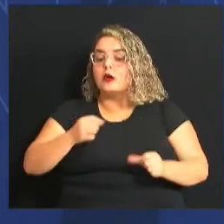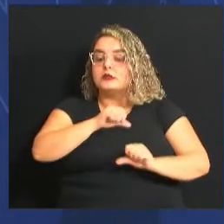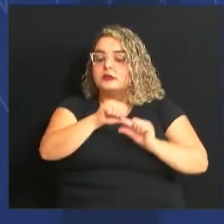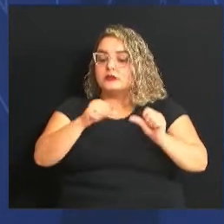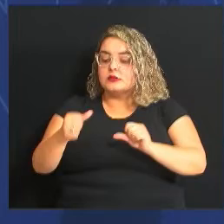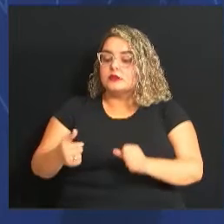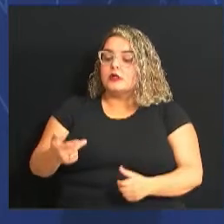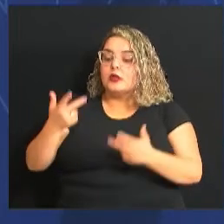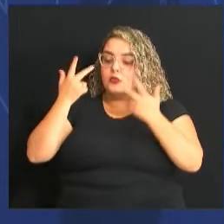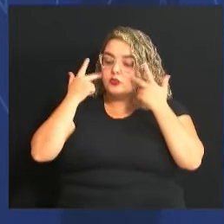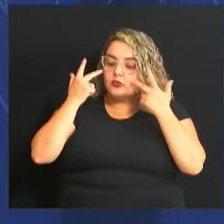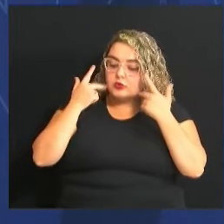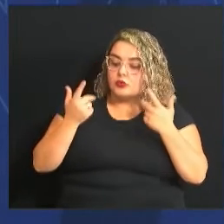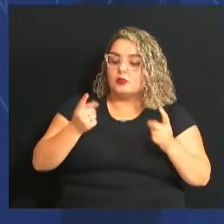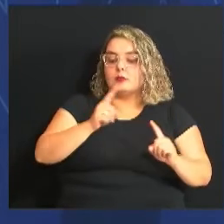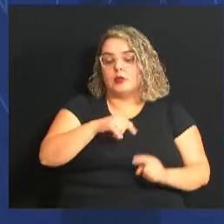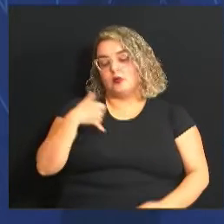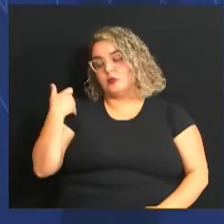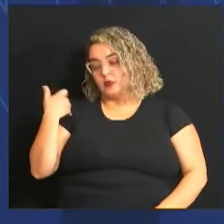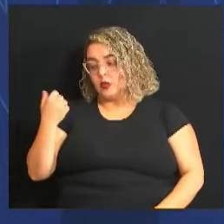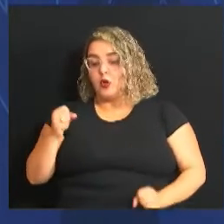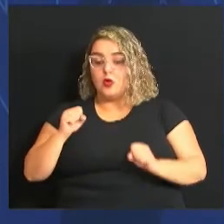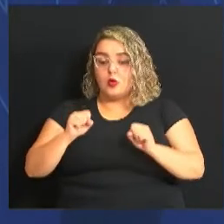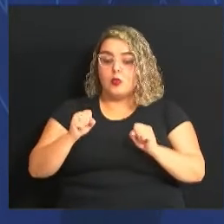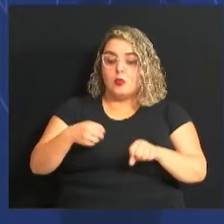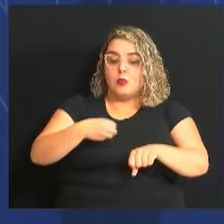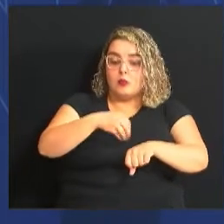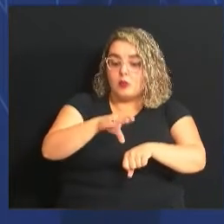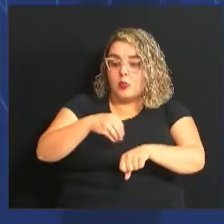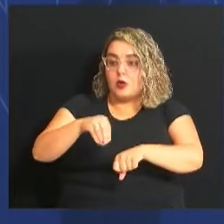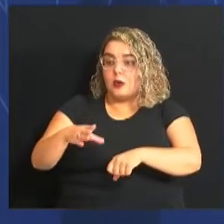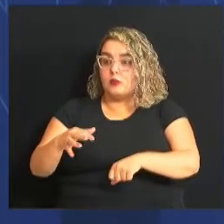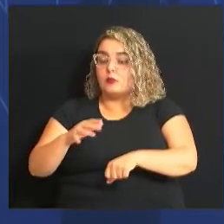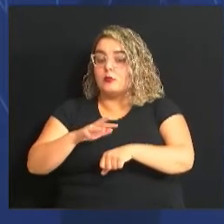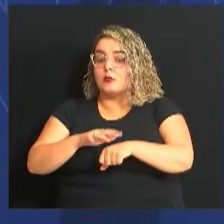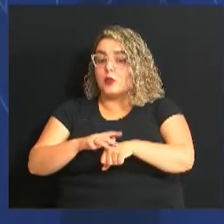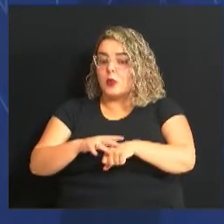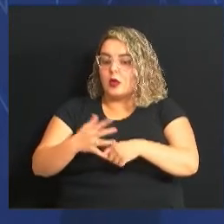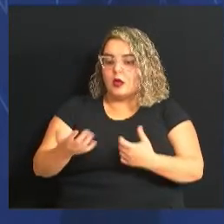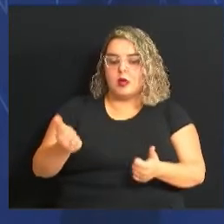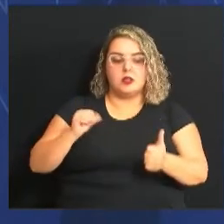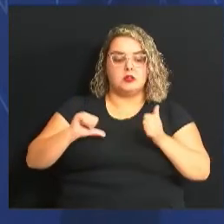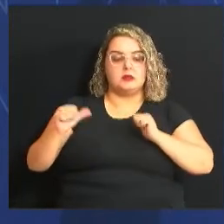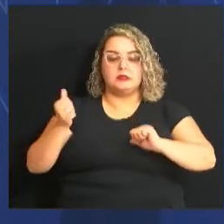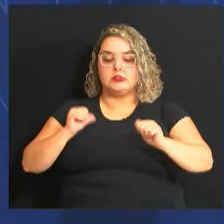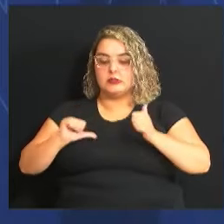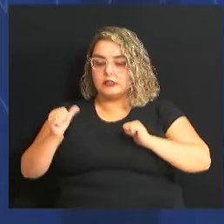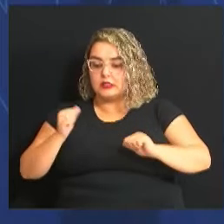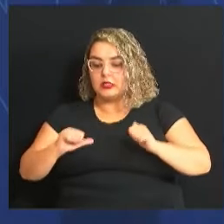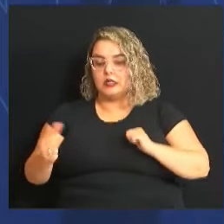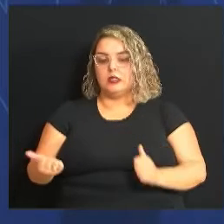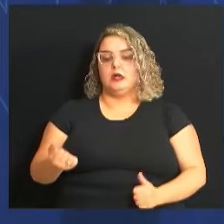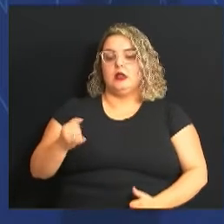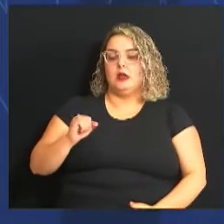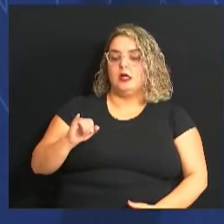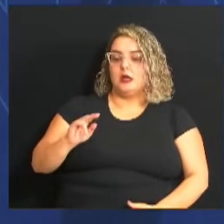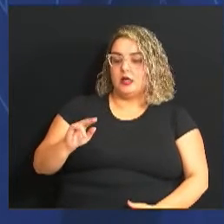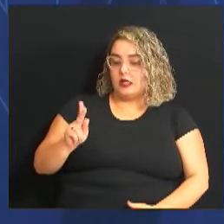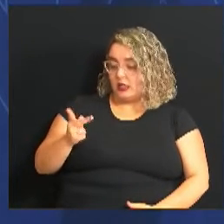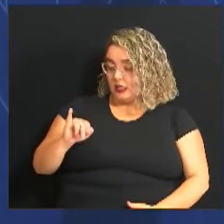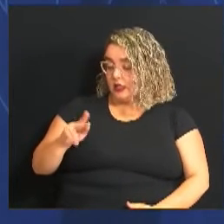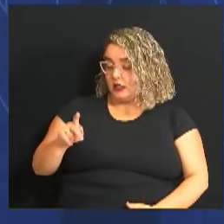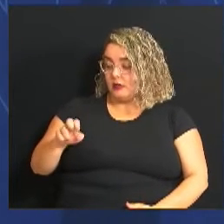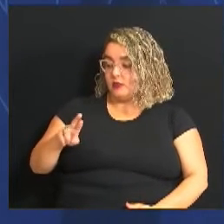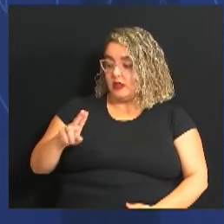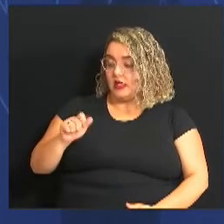comentamos há pouco, podem indicar uma doença, como a ansiedade, como a hiperatividade, e o cuidado